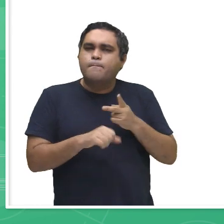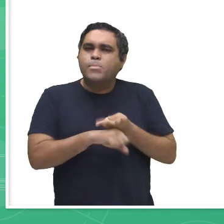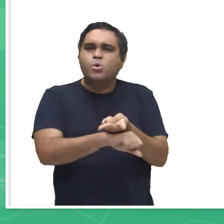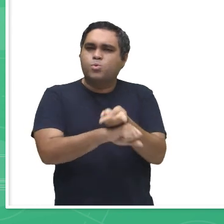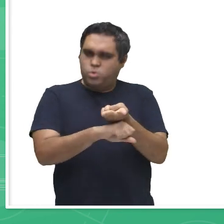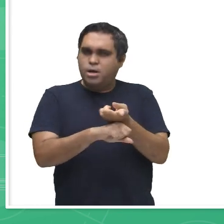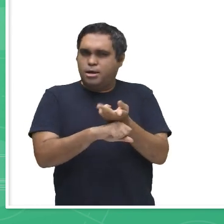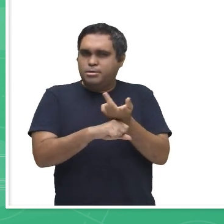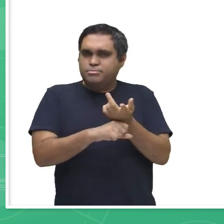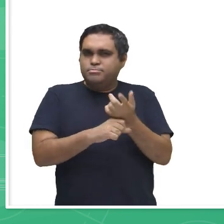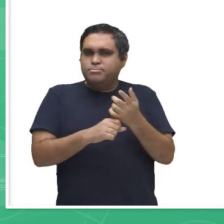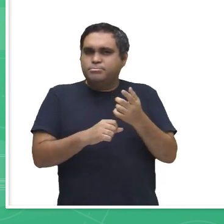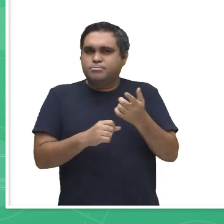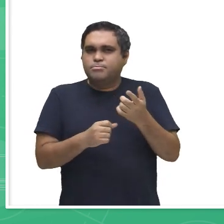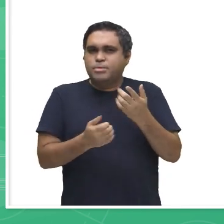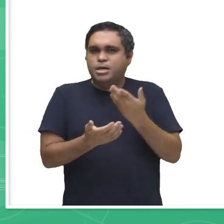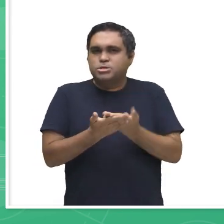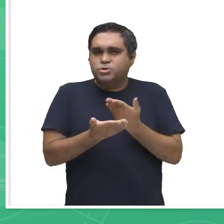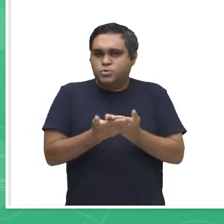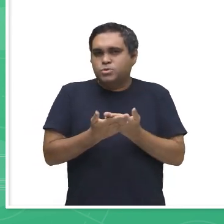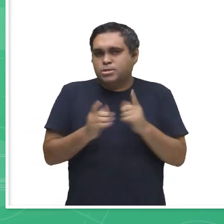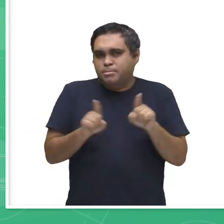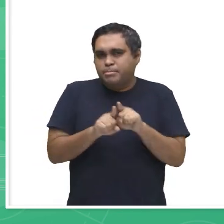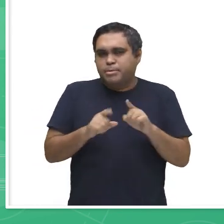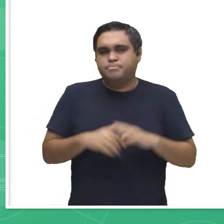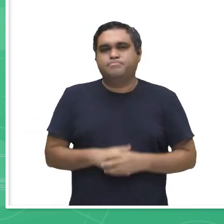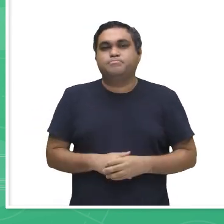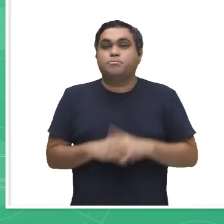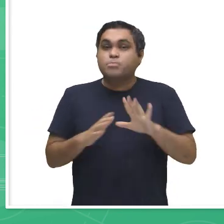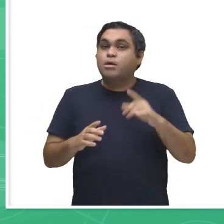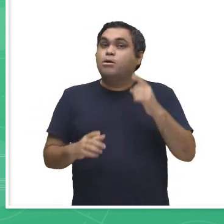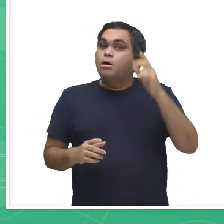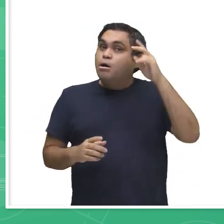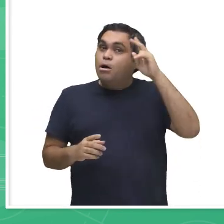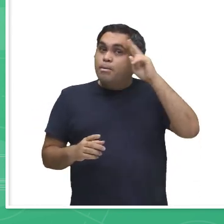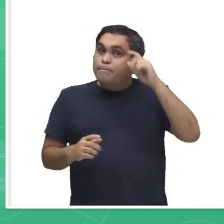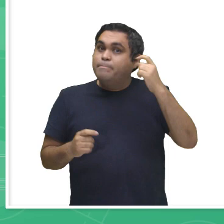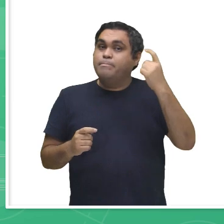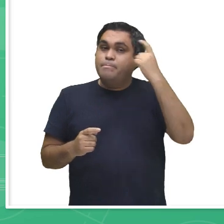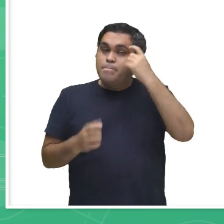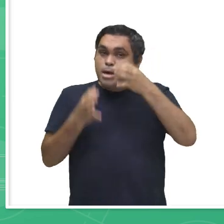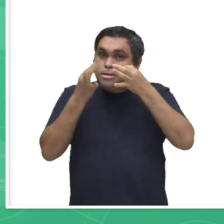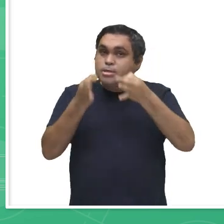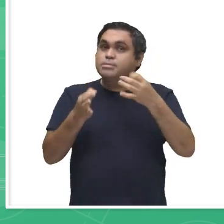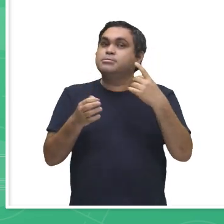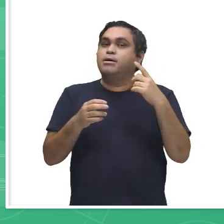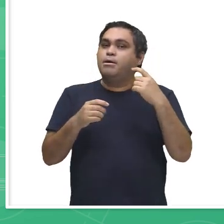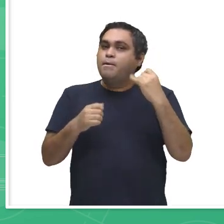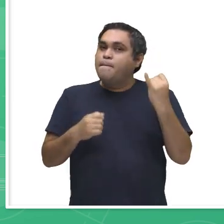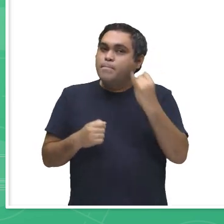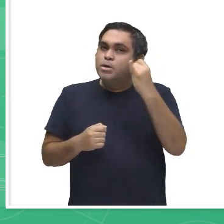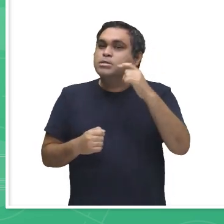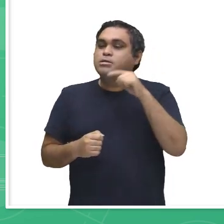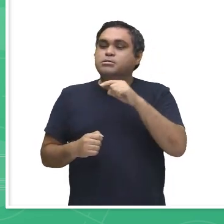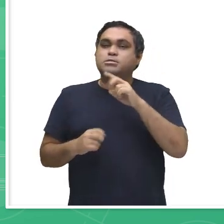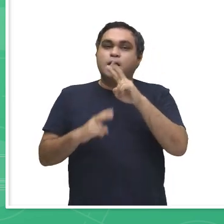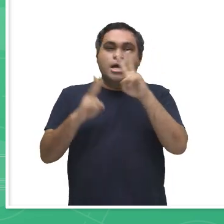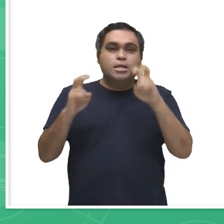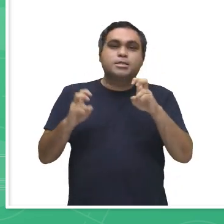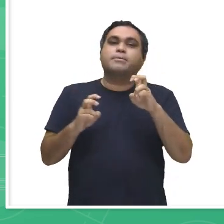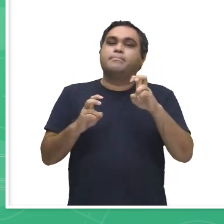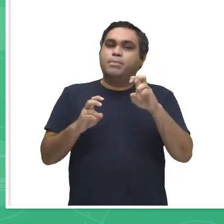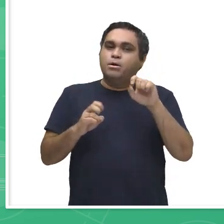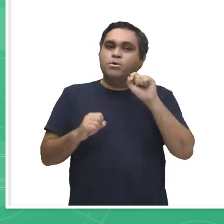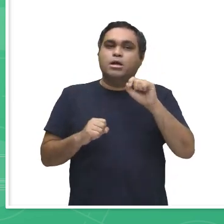vestibular, presta atenção, hein? Acompanhe isso aí direitinho, vão anotando, não percam, porque isso aí é assunto de